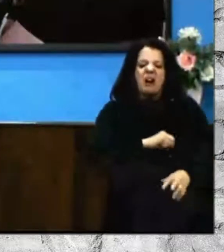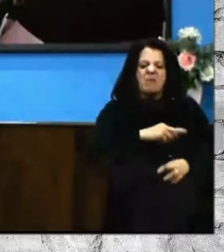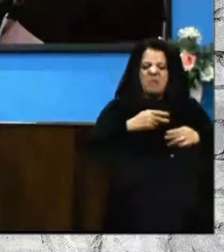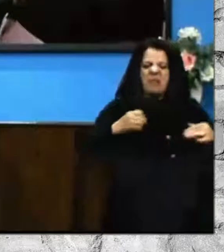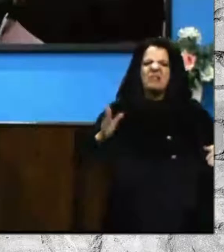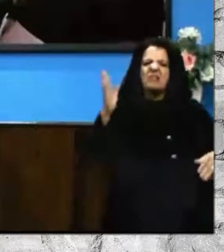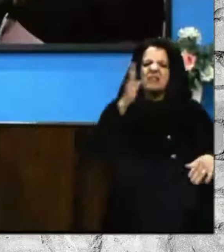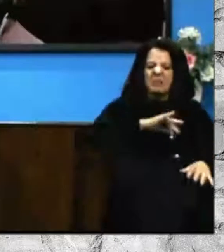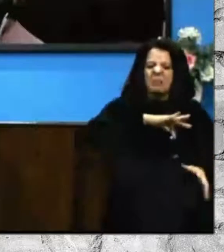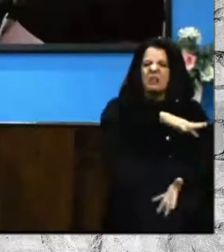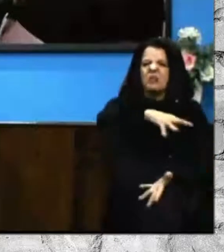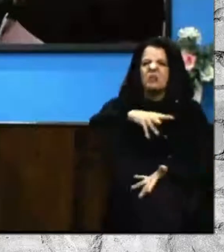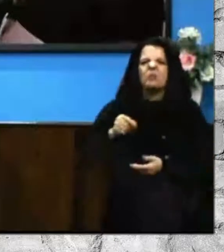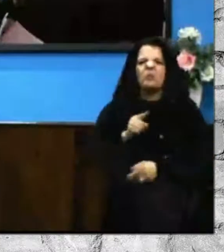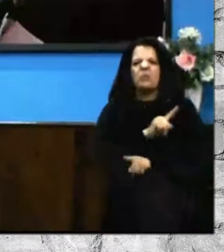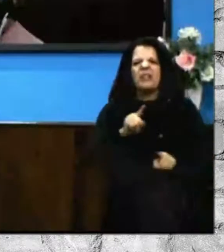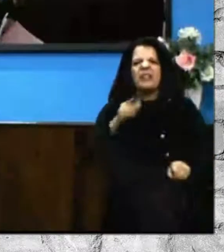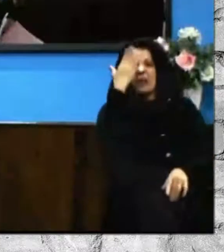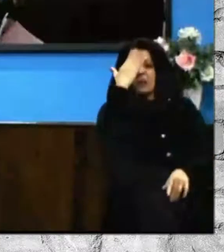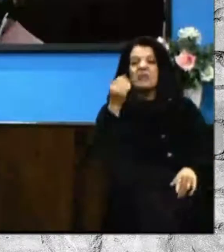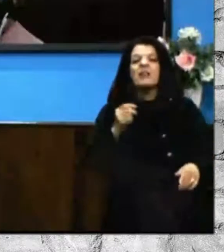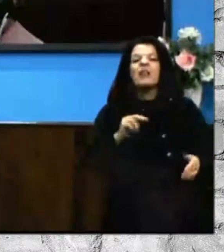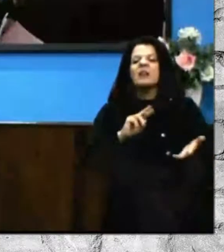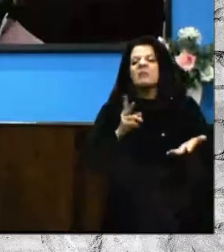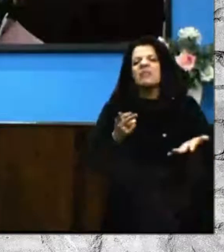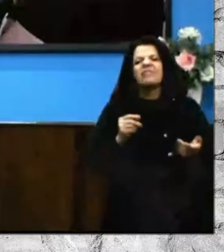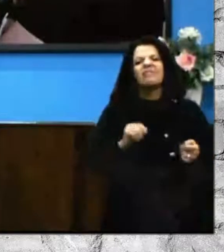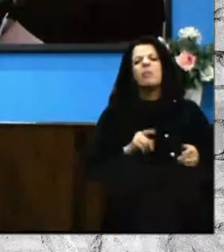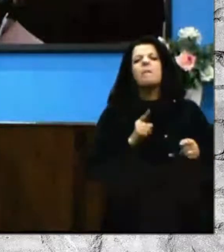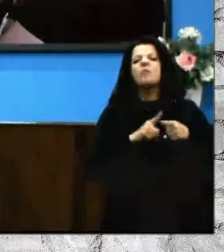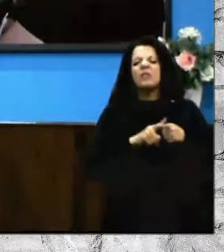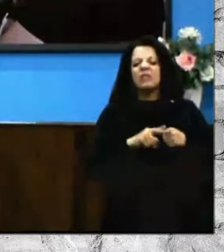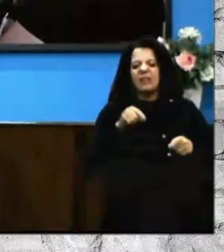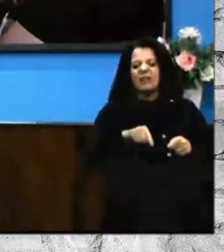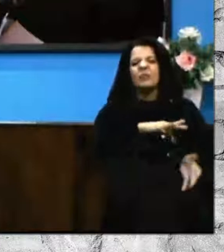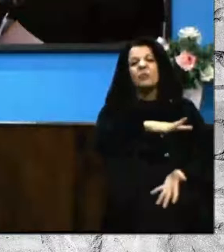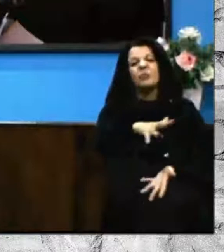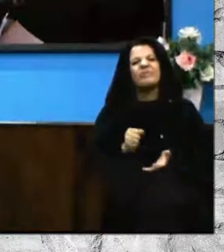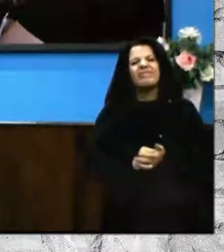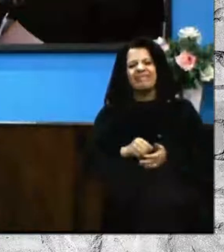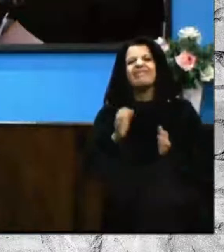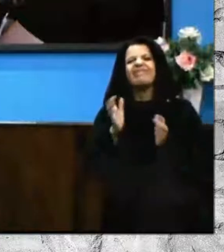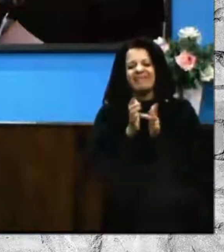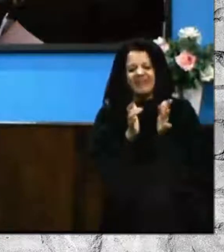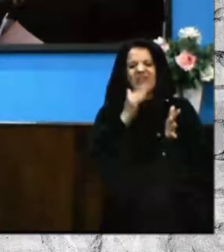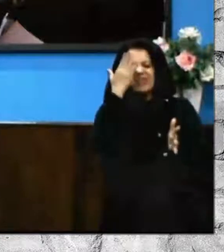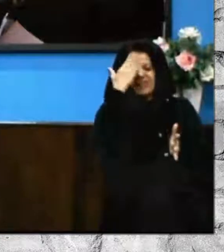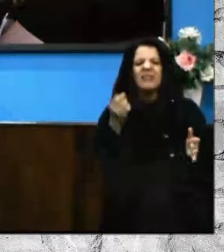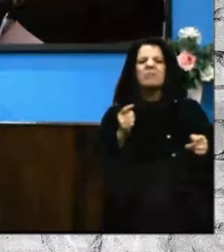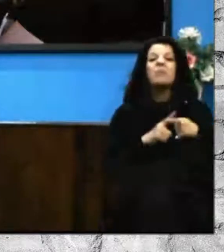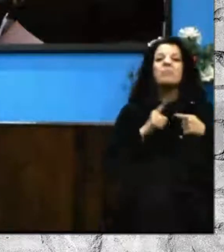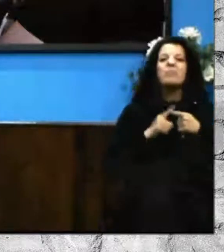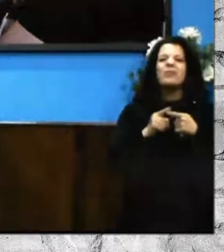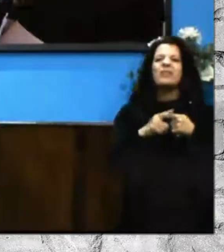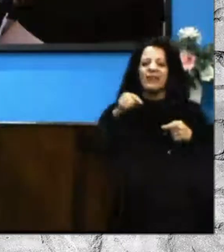deste mundo por não saberem exatamente quem são. Jesus não, Jesus sabia. Nós precisamos saber